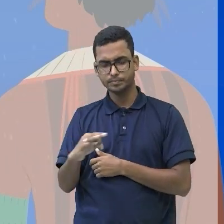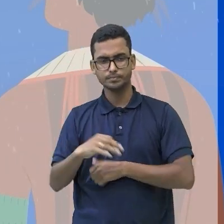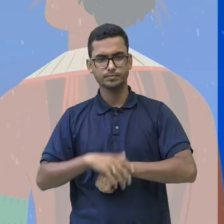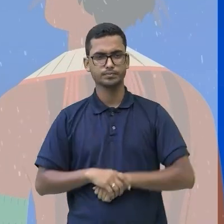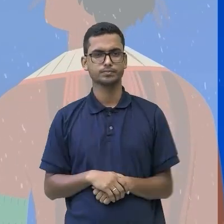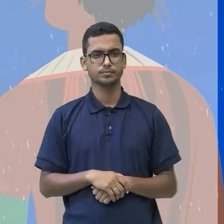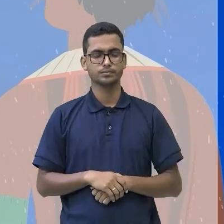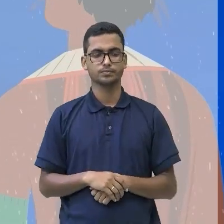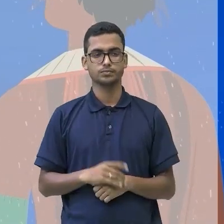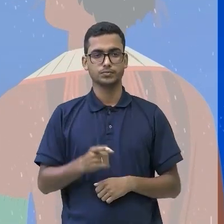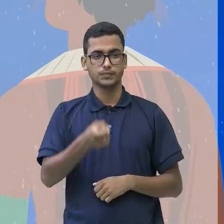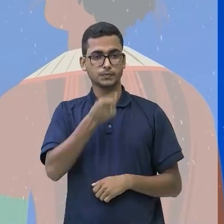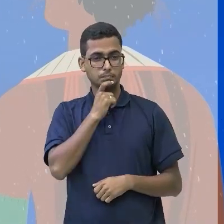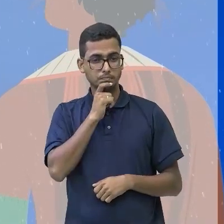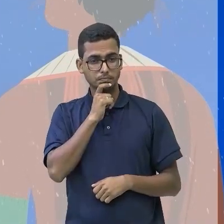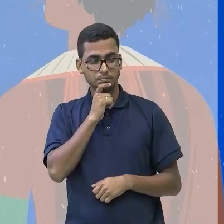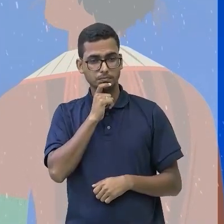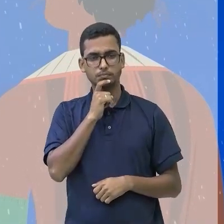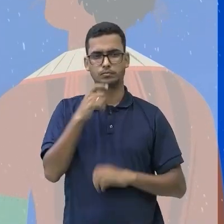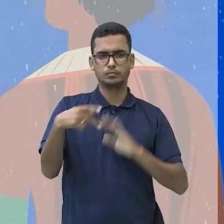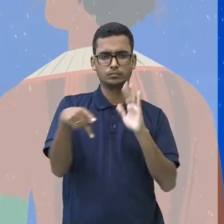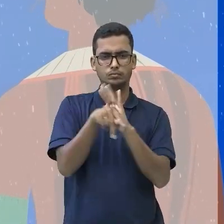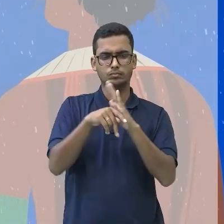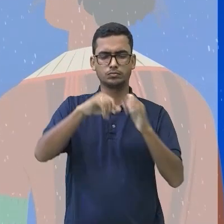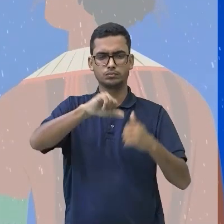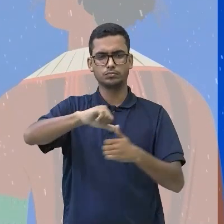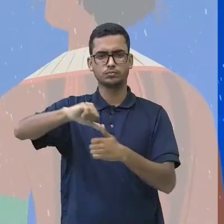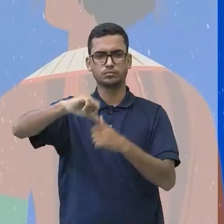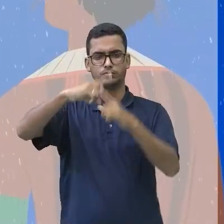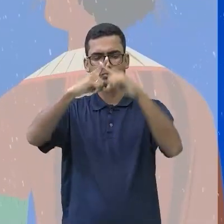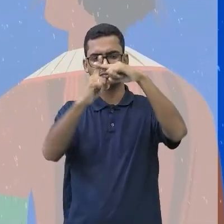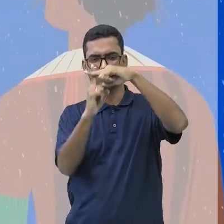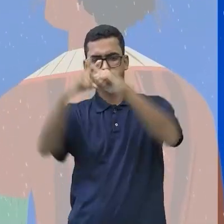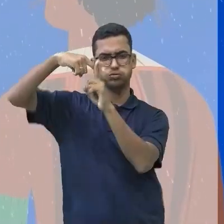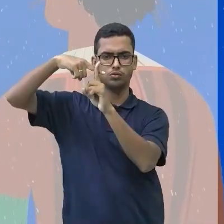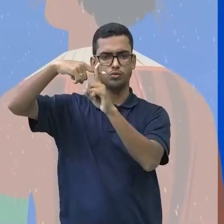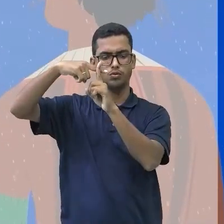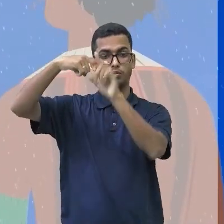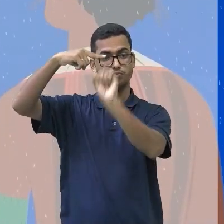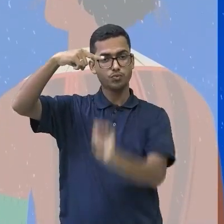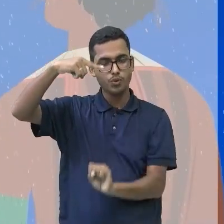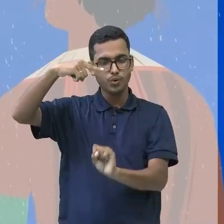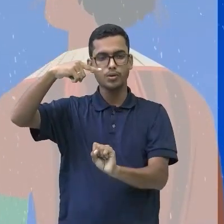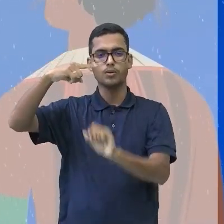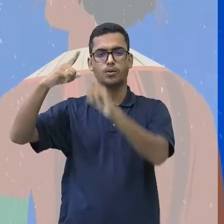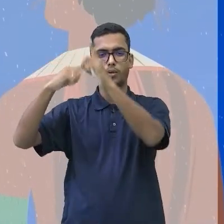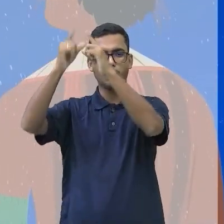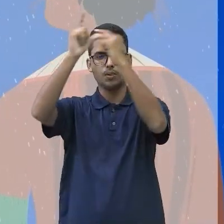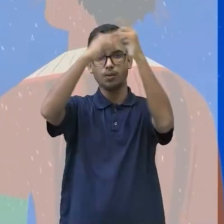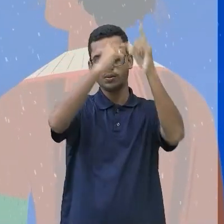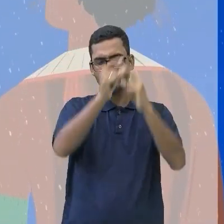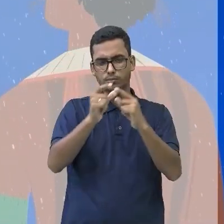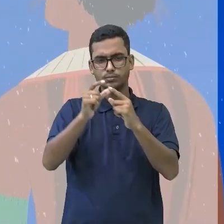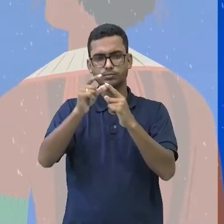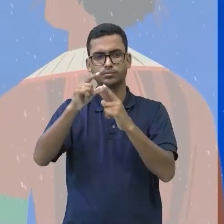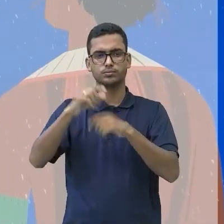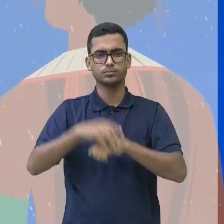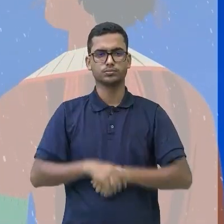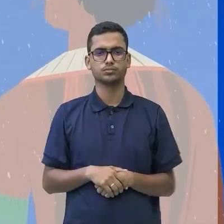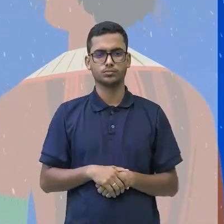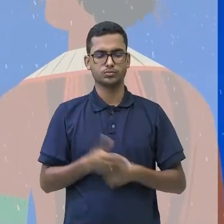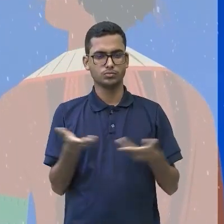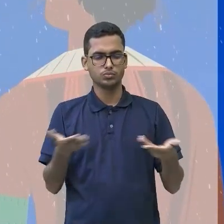No inverno, fica em pé apontando para o sul. Na primavera, ela se encontra deitada para o lado